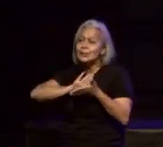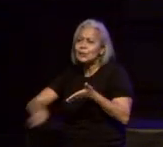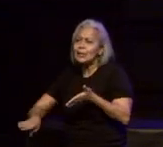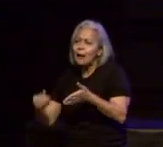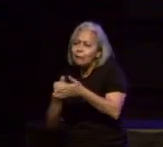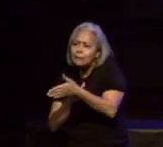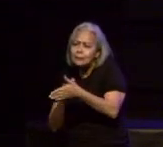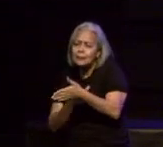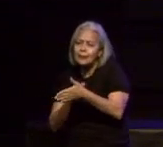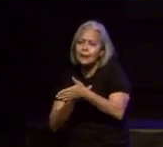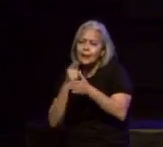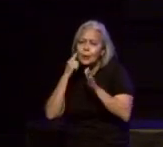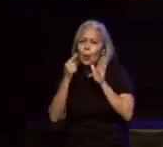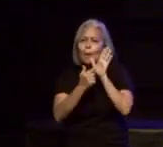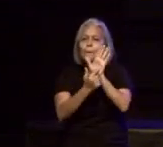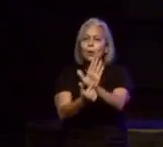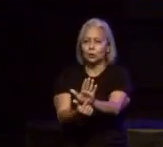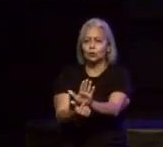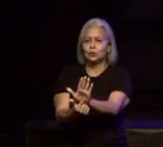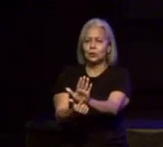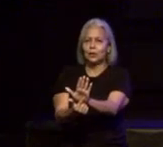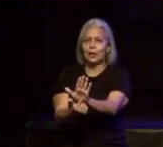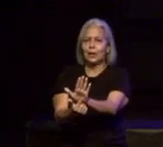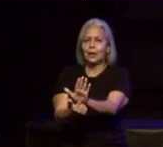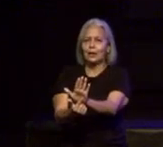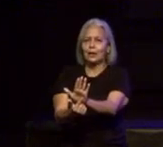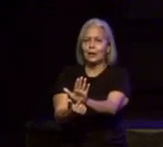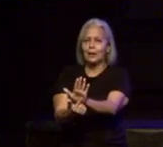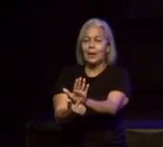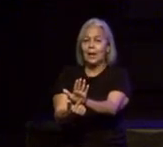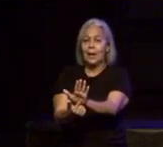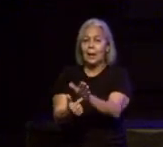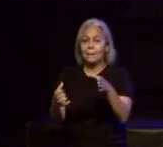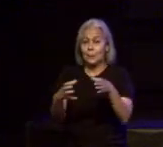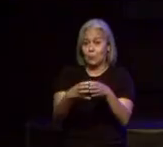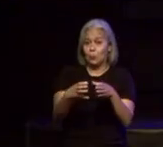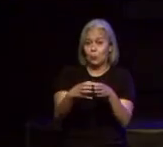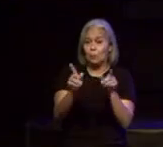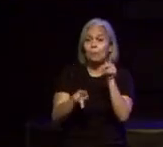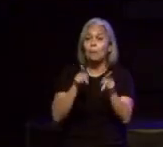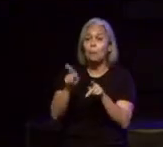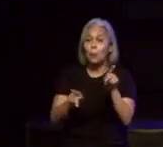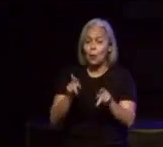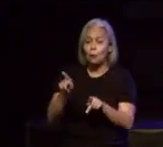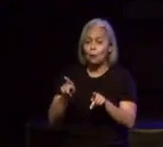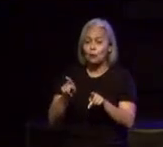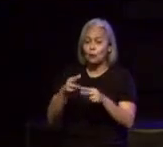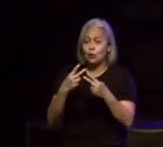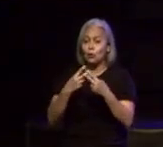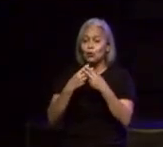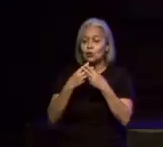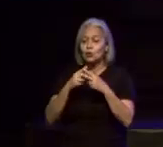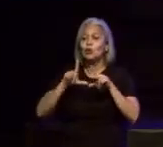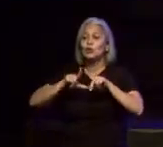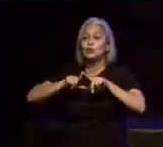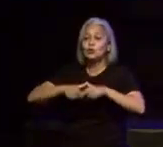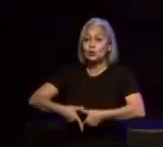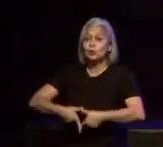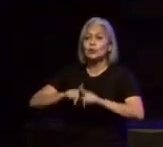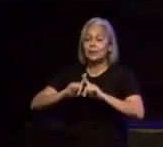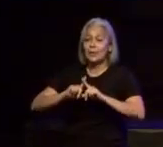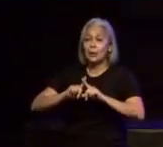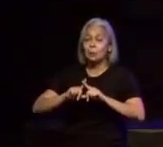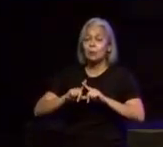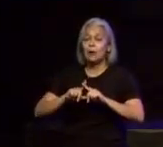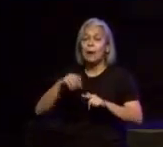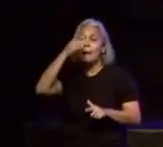acrescentar personalidade, revelar para o primeiro público judeu e depois do mundo inteiro quem é o Deus criador de todas as